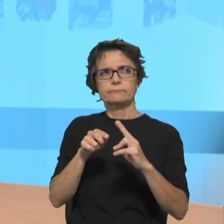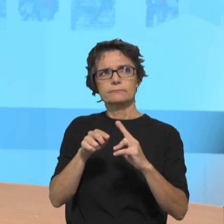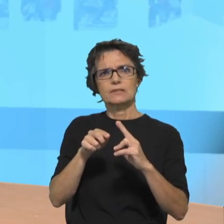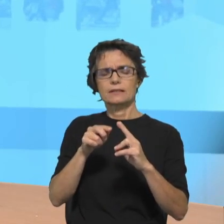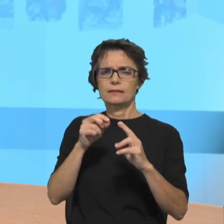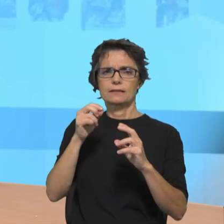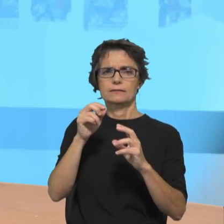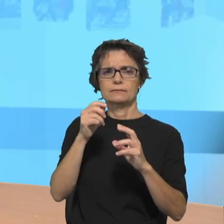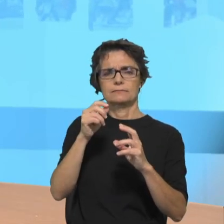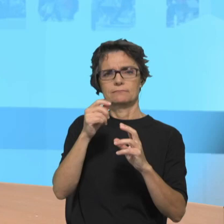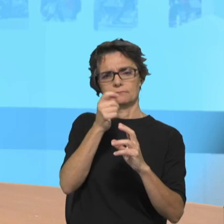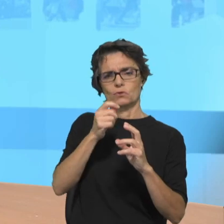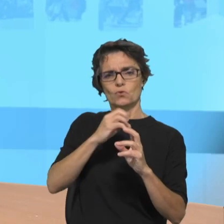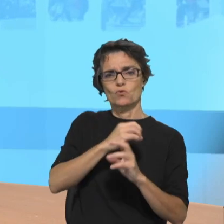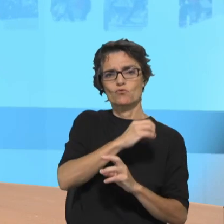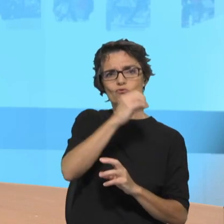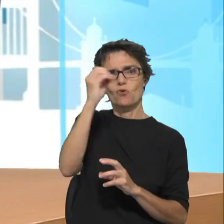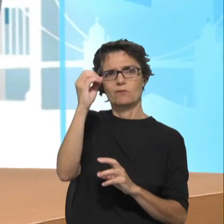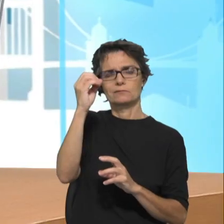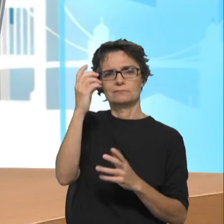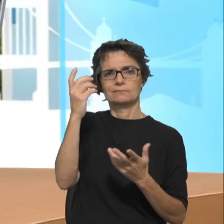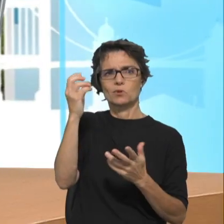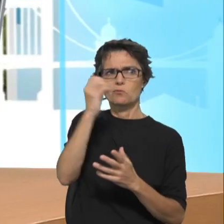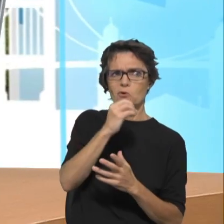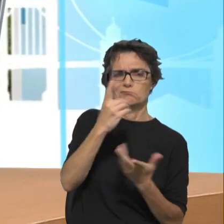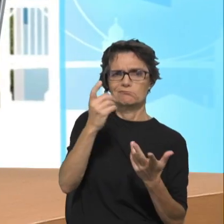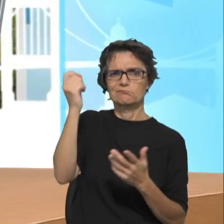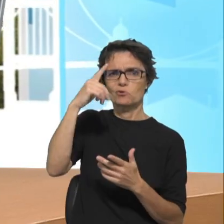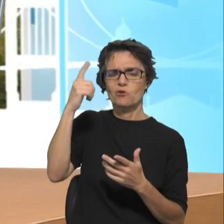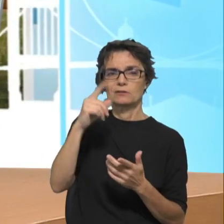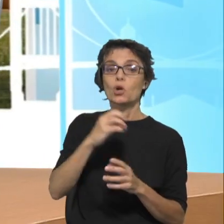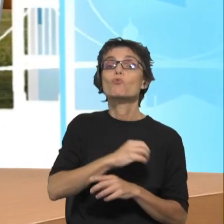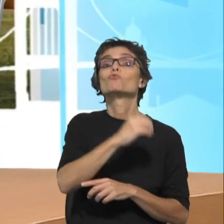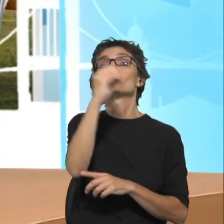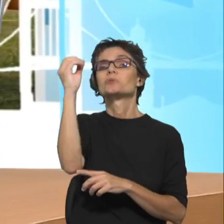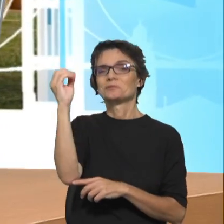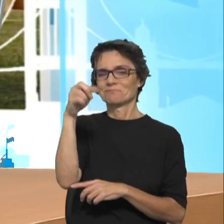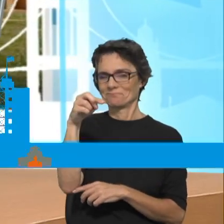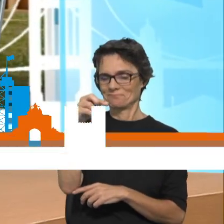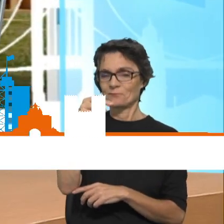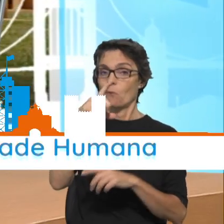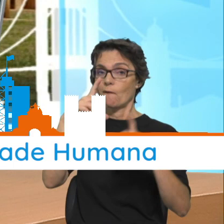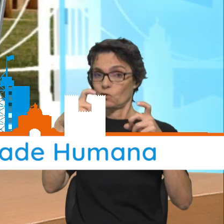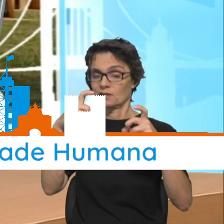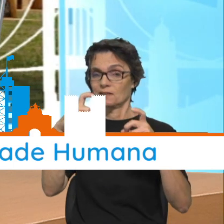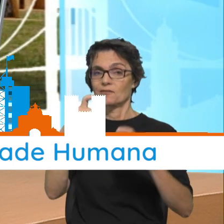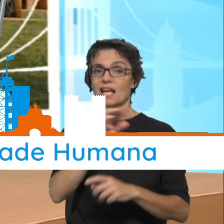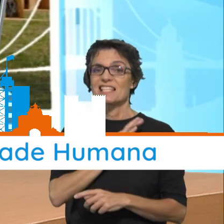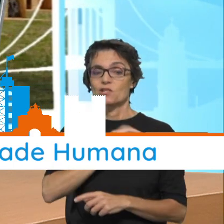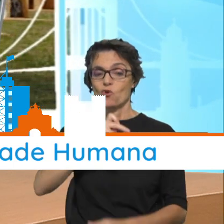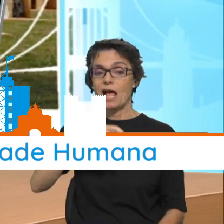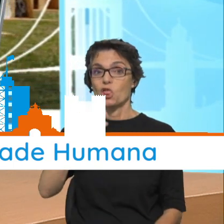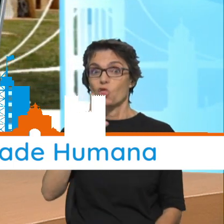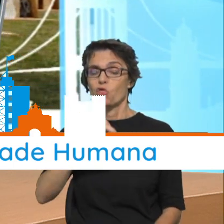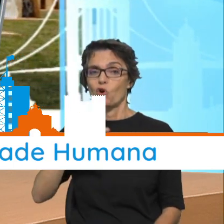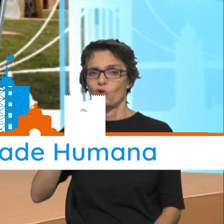ou um pôr do sol? Um nascer de sol. É palhado pelo Sr. António. O Sr. António vem todos os dias muito